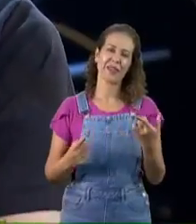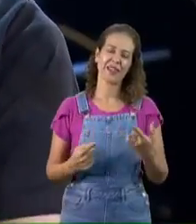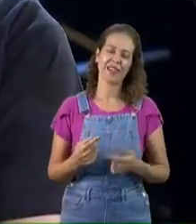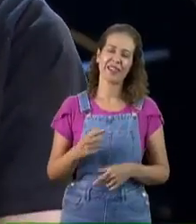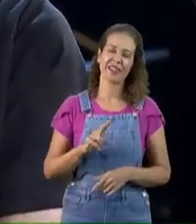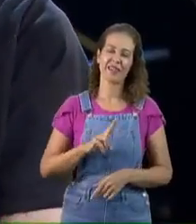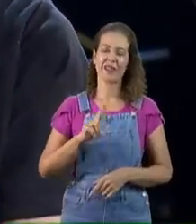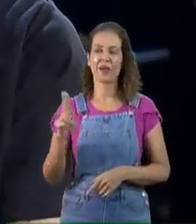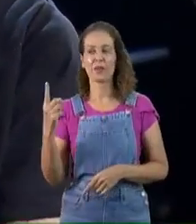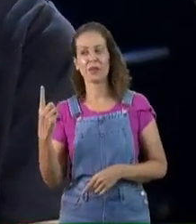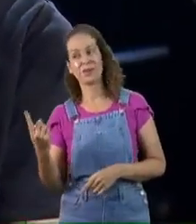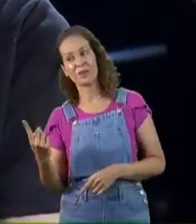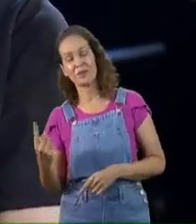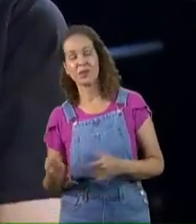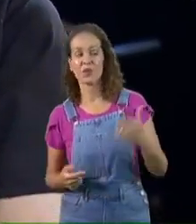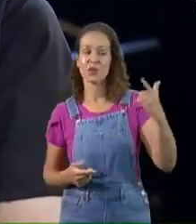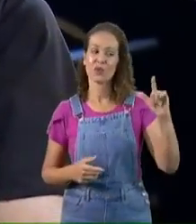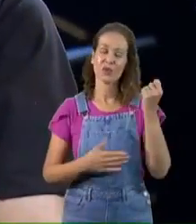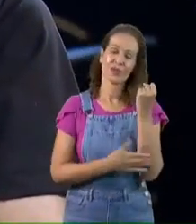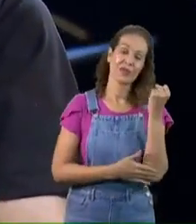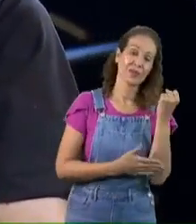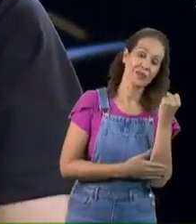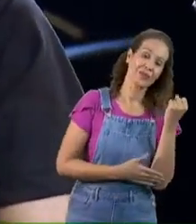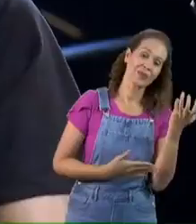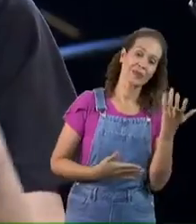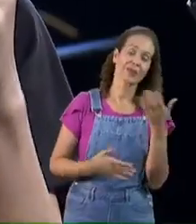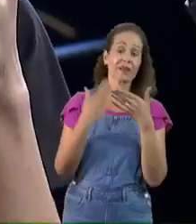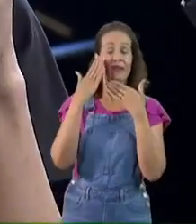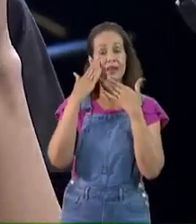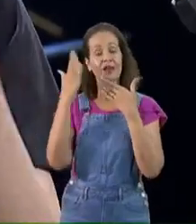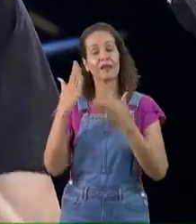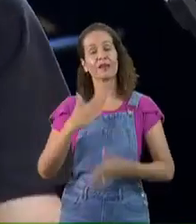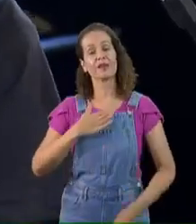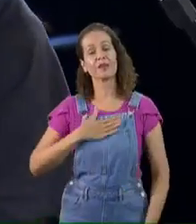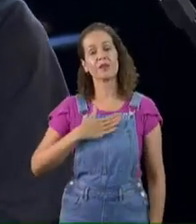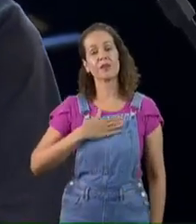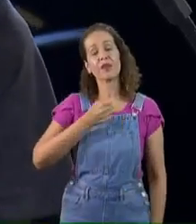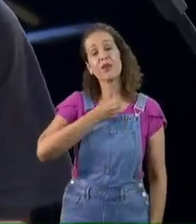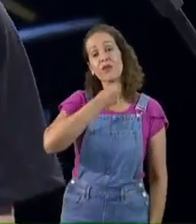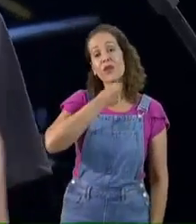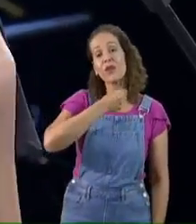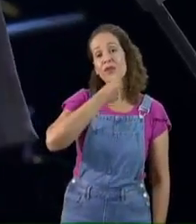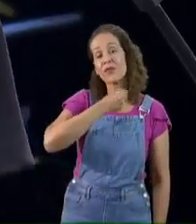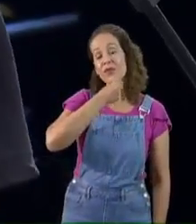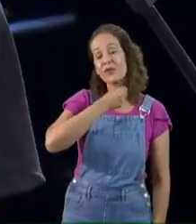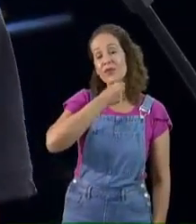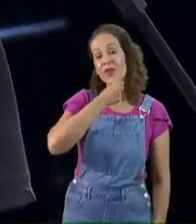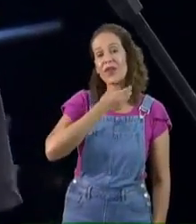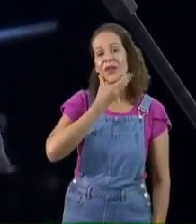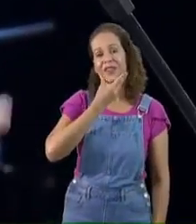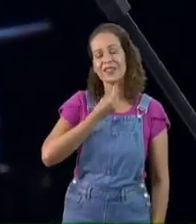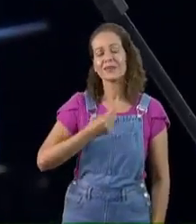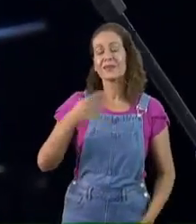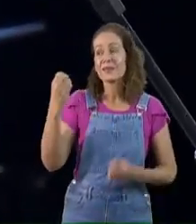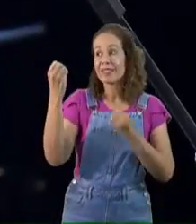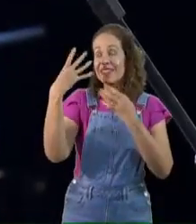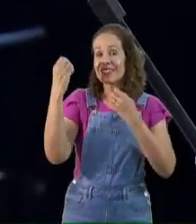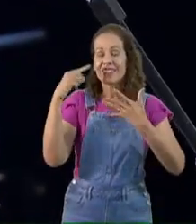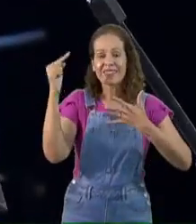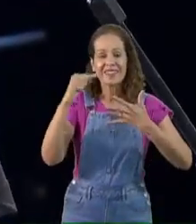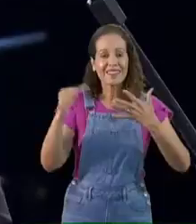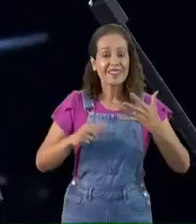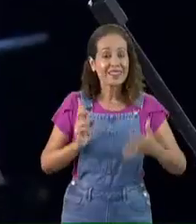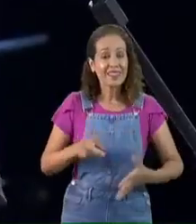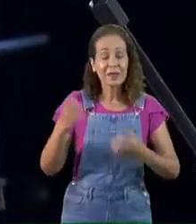outros vão puxar o herdeiro depois. Eu sou grato pelo meu avô. Meu avô, ele me ensinou muita coisa, ele sempre está me ensinando